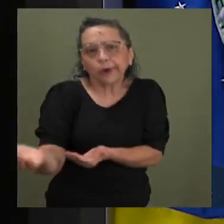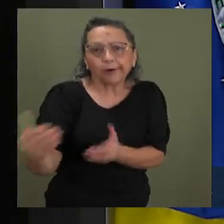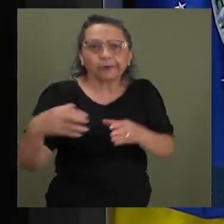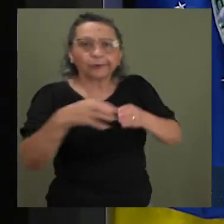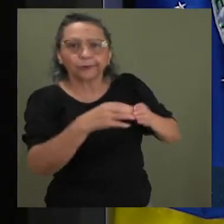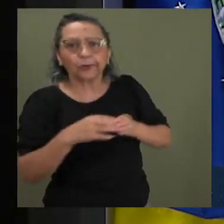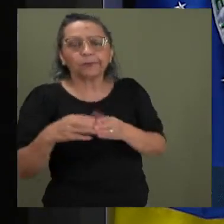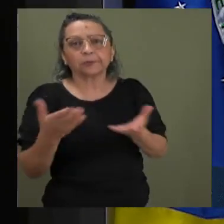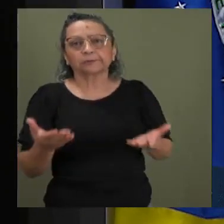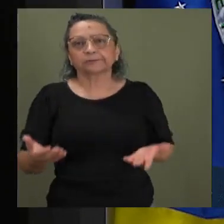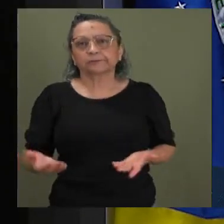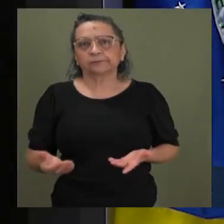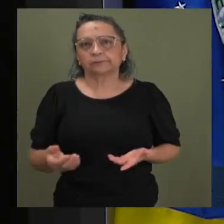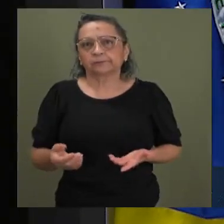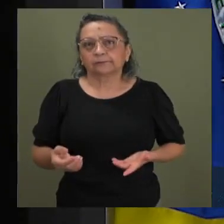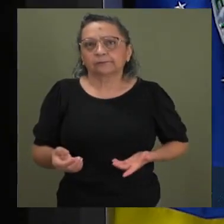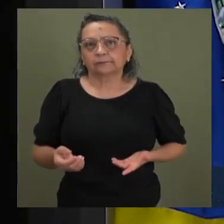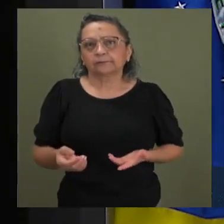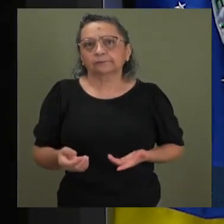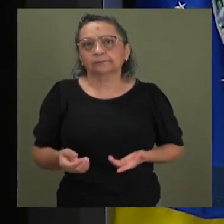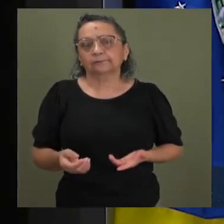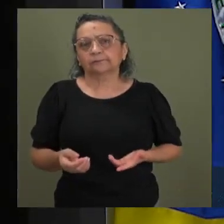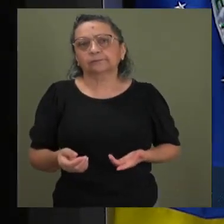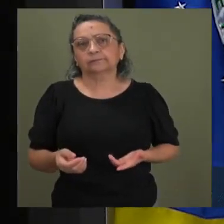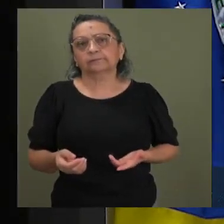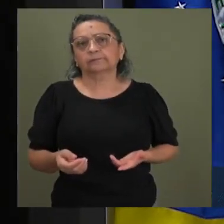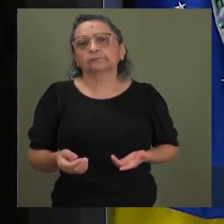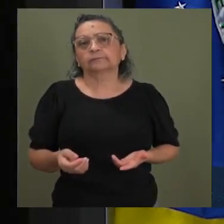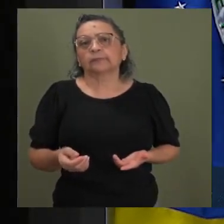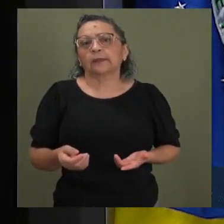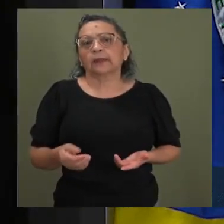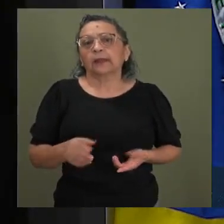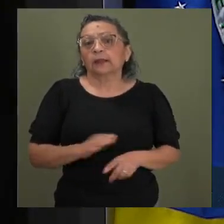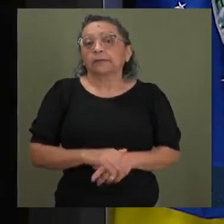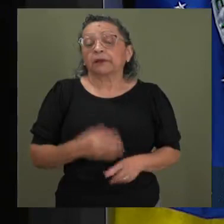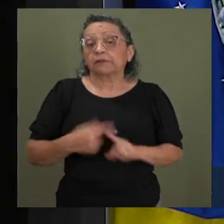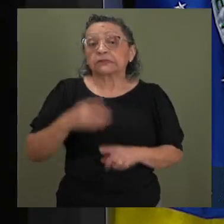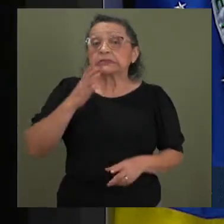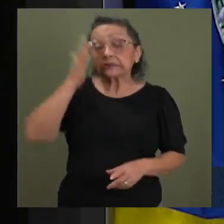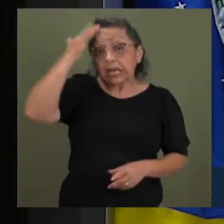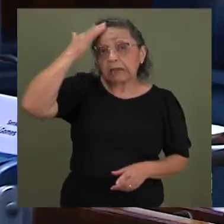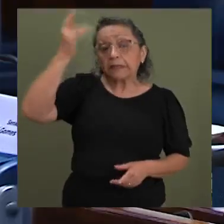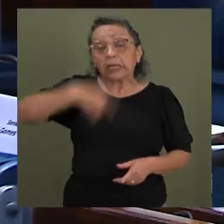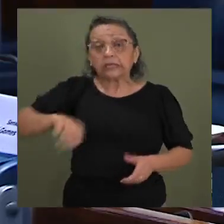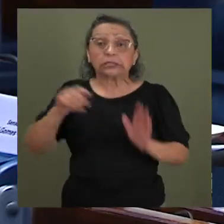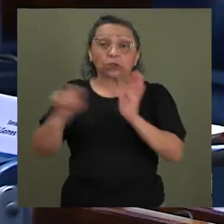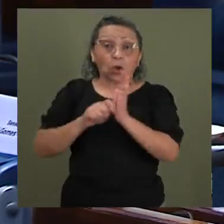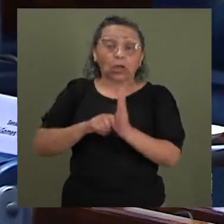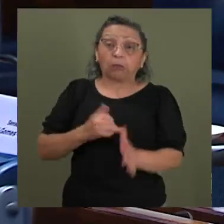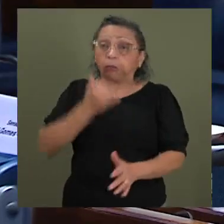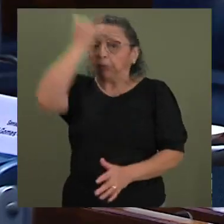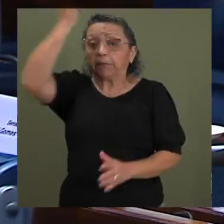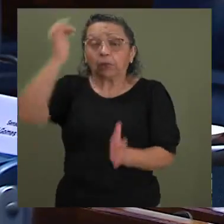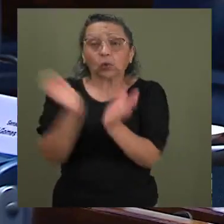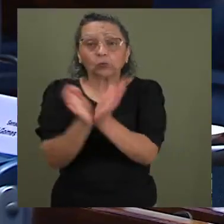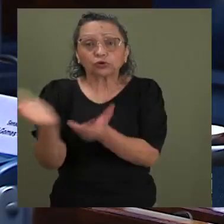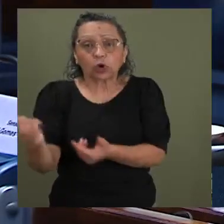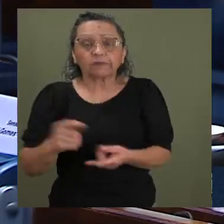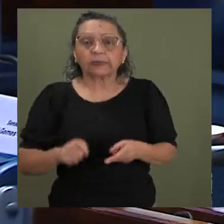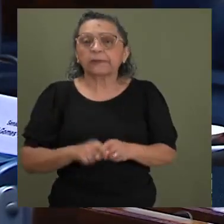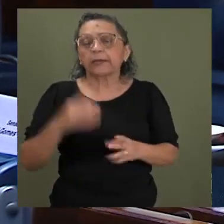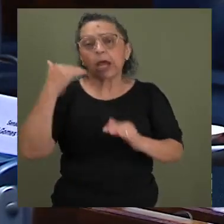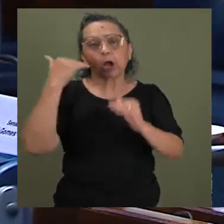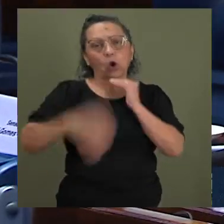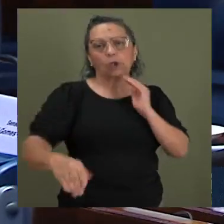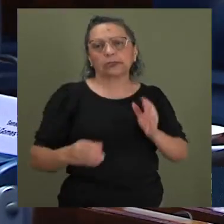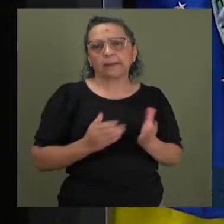o senador Jorge Seife já subiu nessa tribuna para falar, dizendo que seria uma tragédia para os jovens e tal, que seria contra a legalização